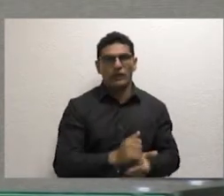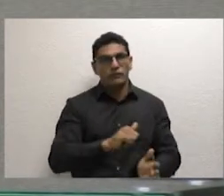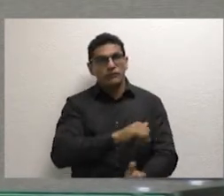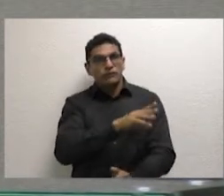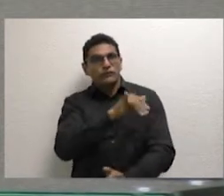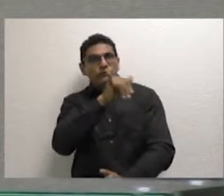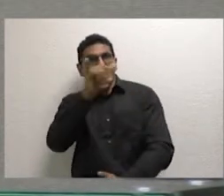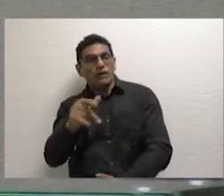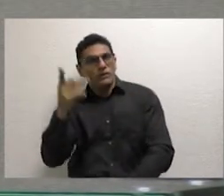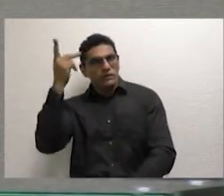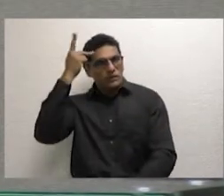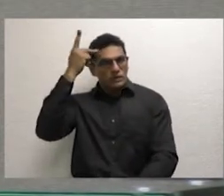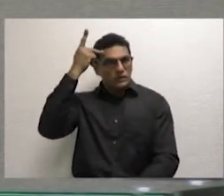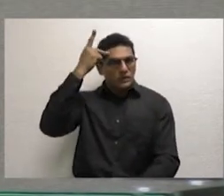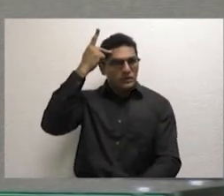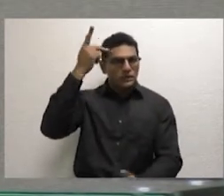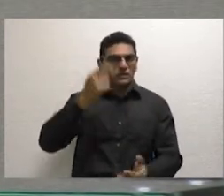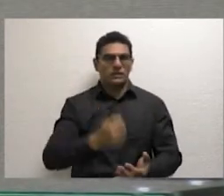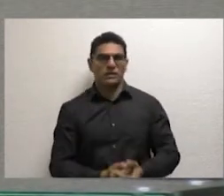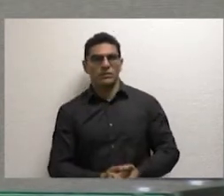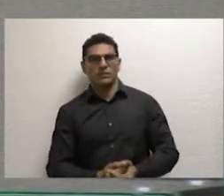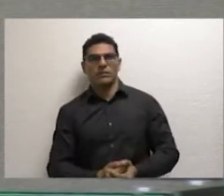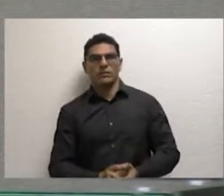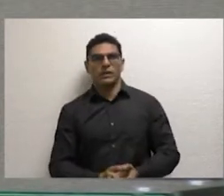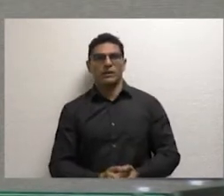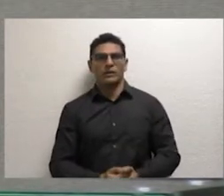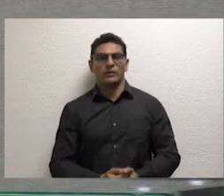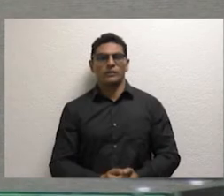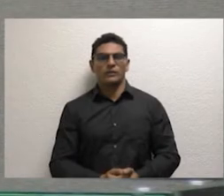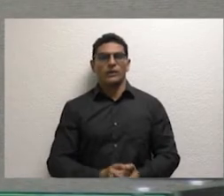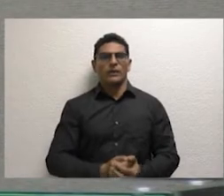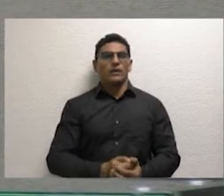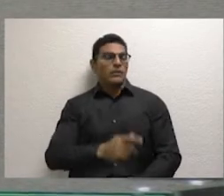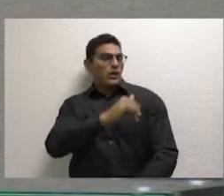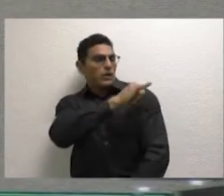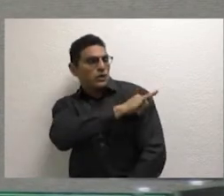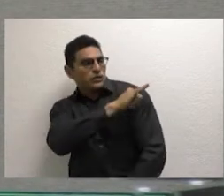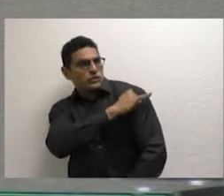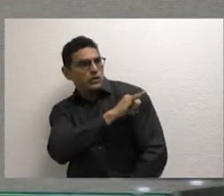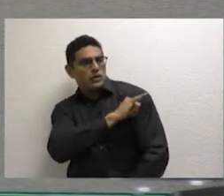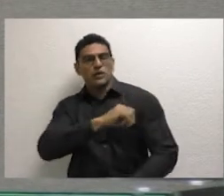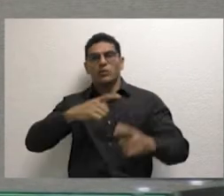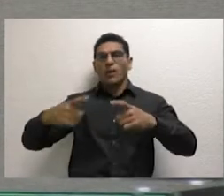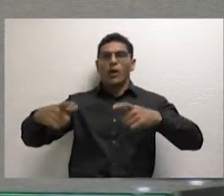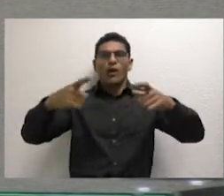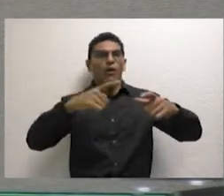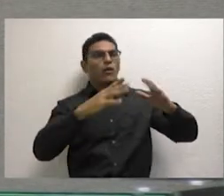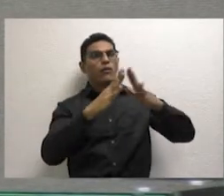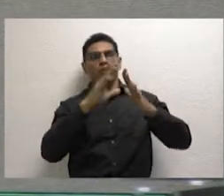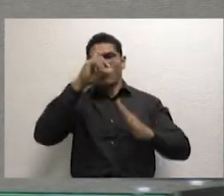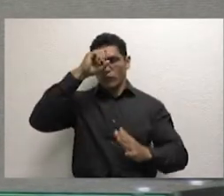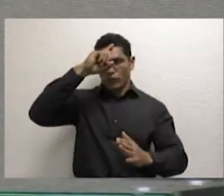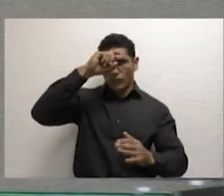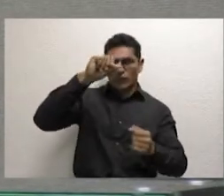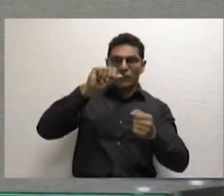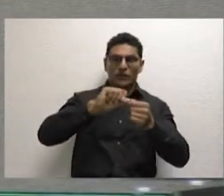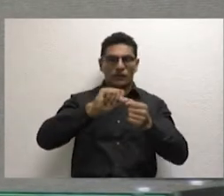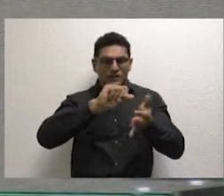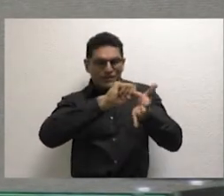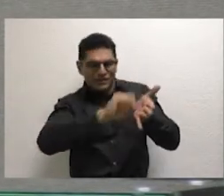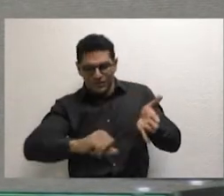Paulo, para Minas Gerais, para o Rio de Janeiro, para outros grandes centros de saúde para fazer o transplante renal.